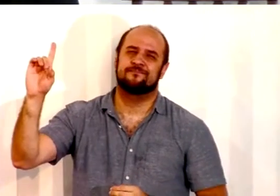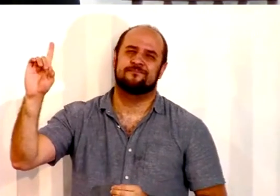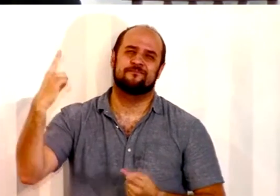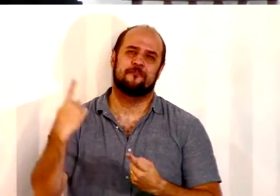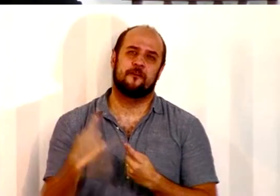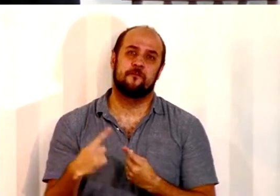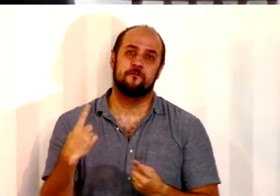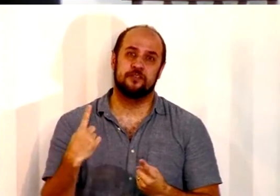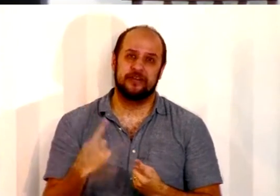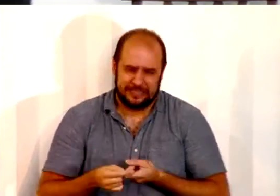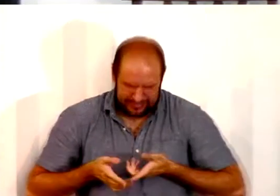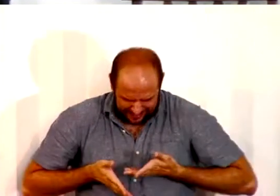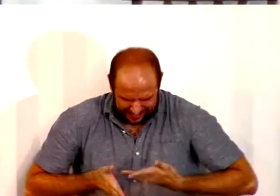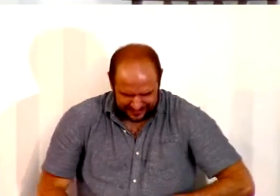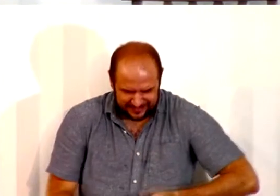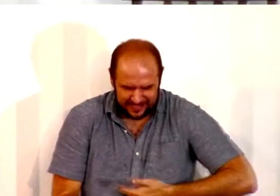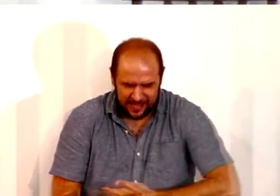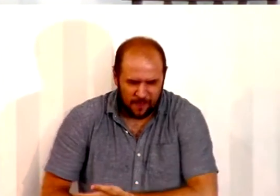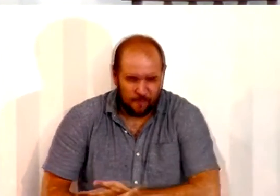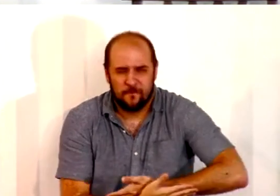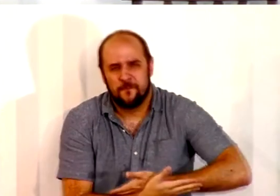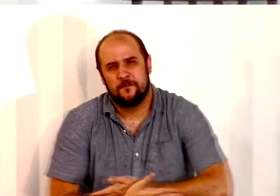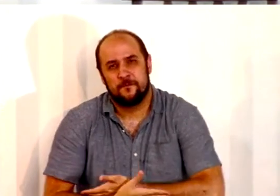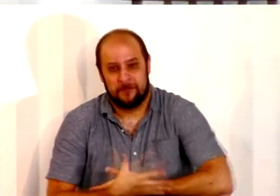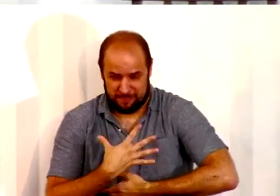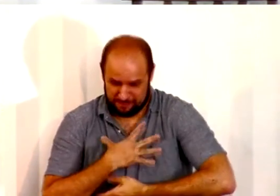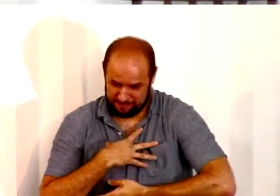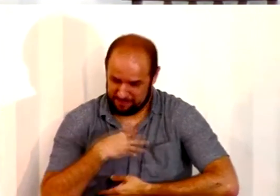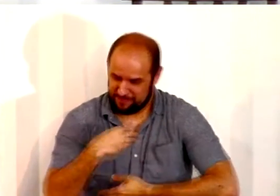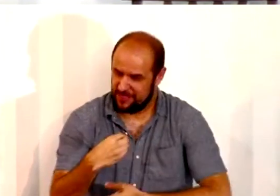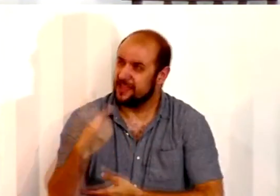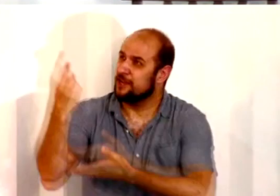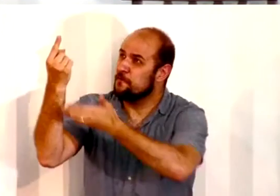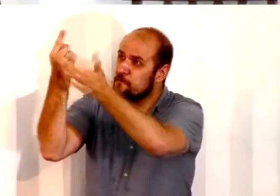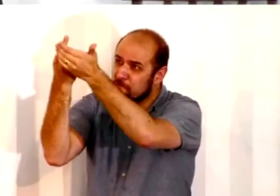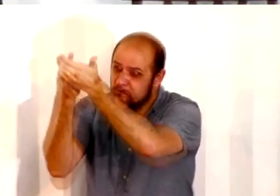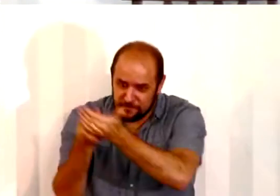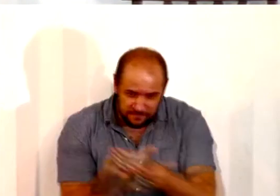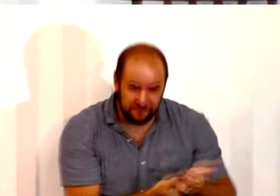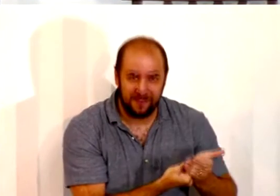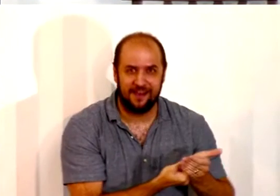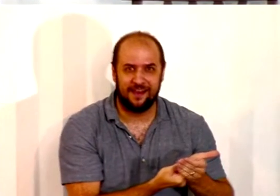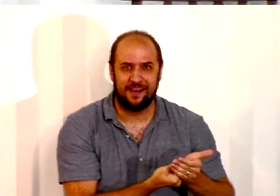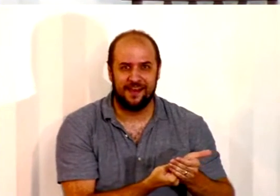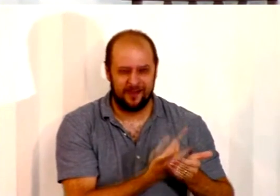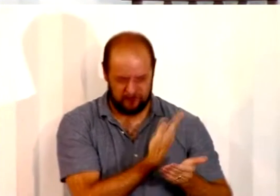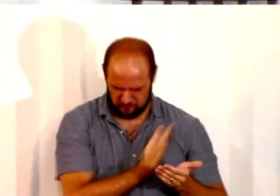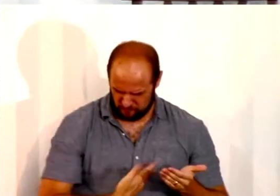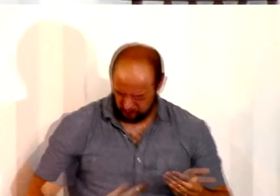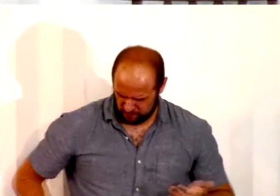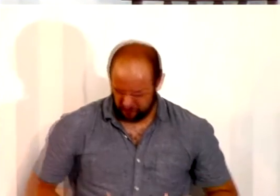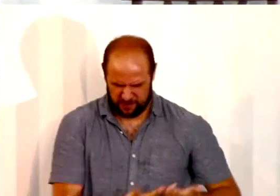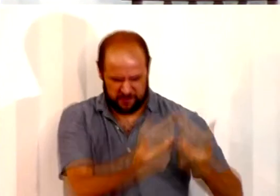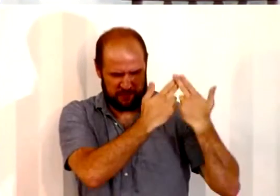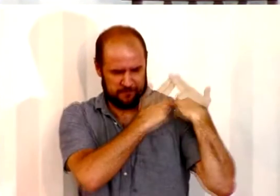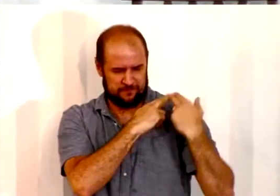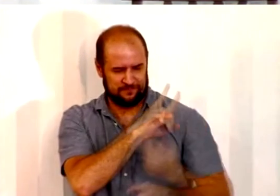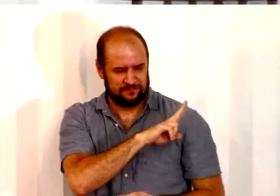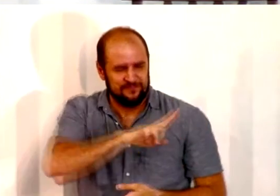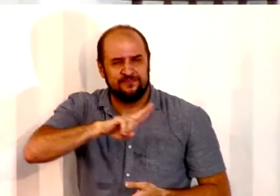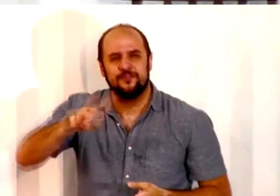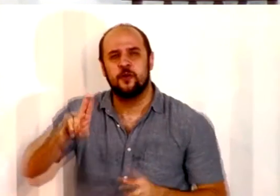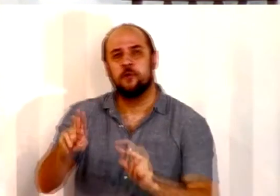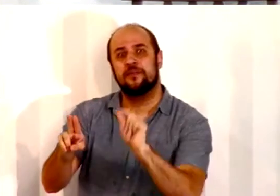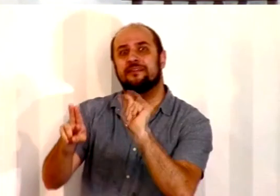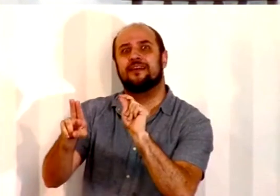porque um menino nos nasceu, um filho se nos deu, o governo está sobre os seus ombros e o seu nome